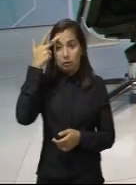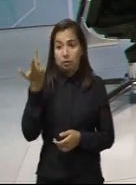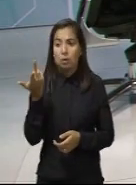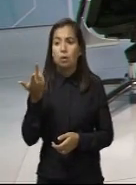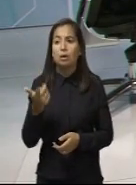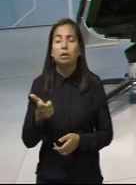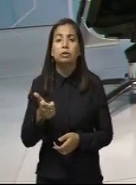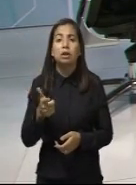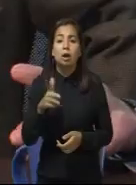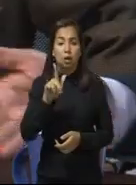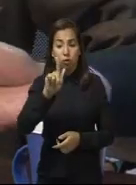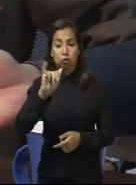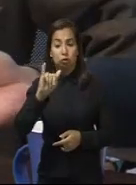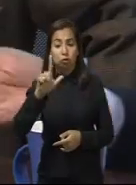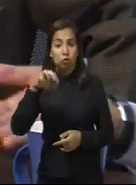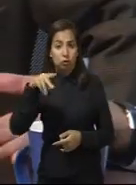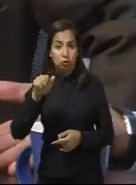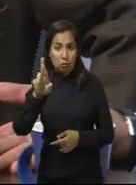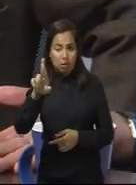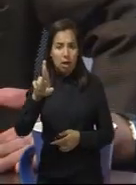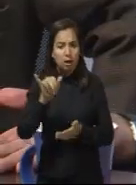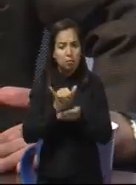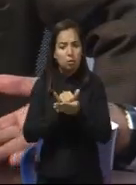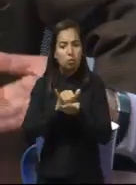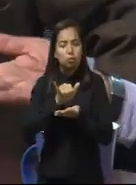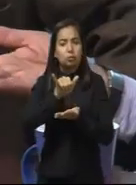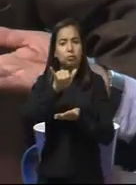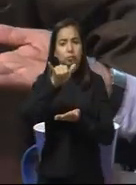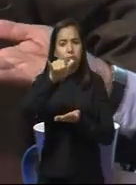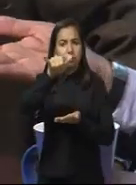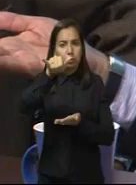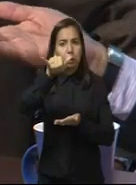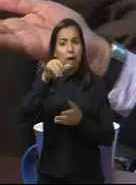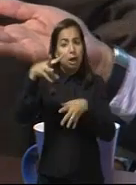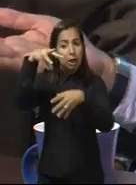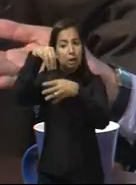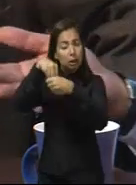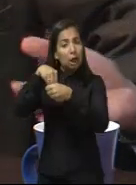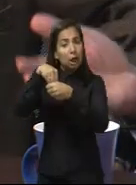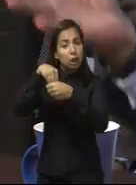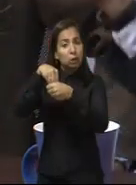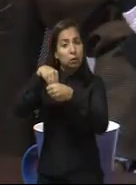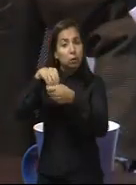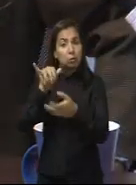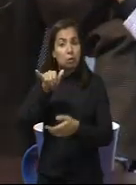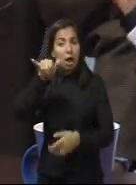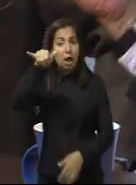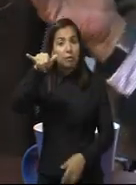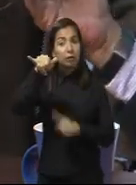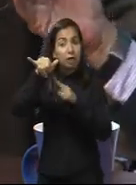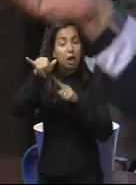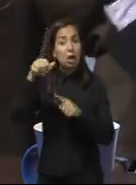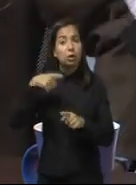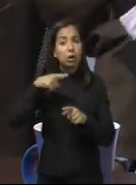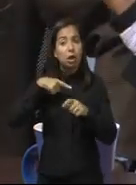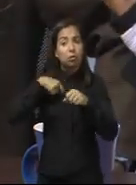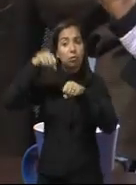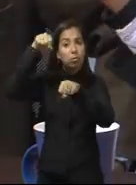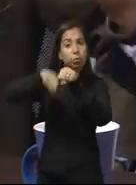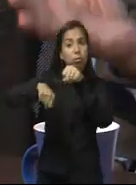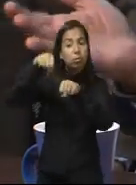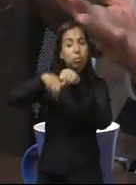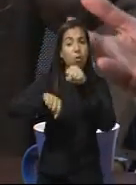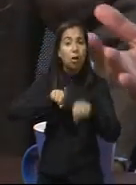vê o Gilmar, num avião, Foi agredido. foi agredido na terra dele, lá em Mato